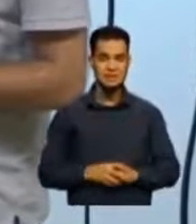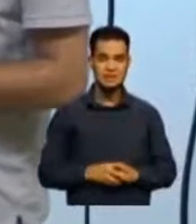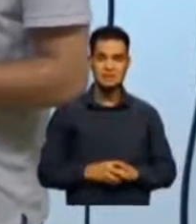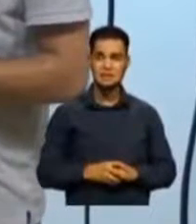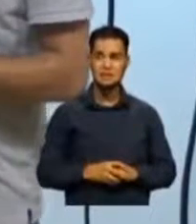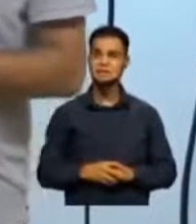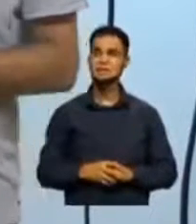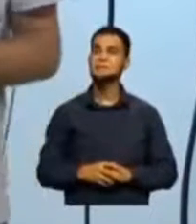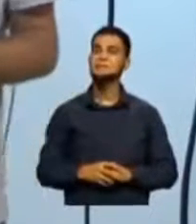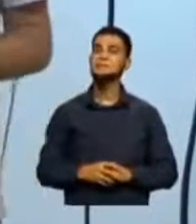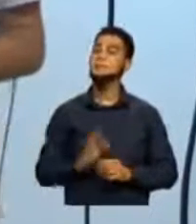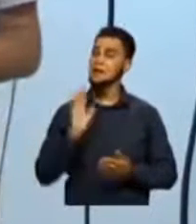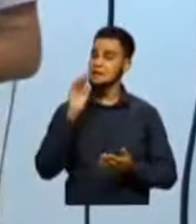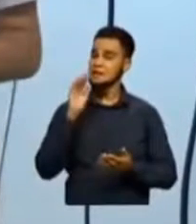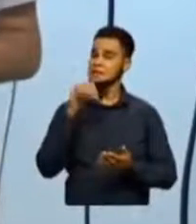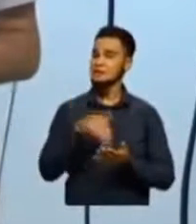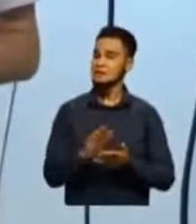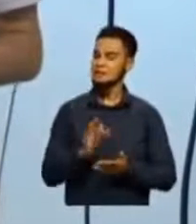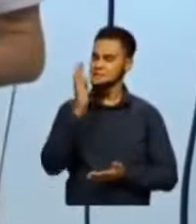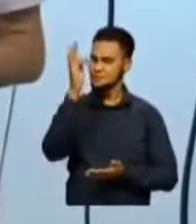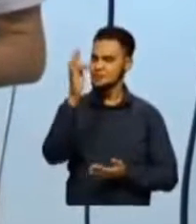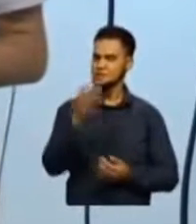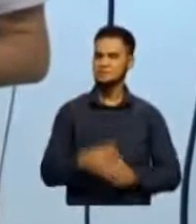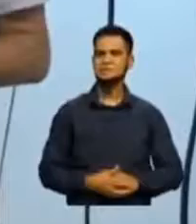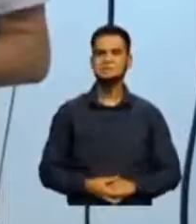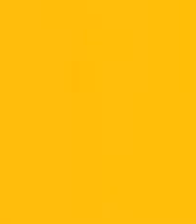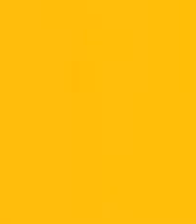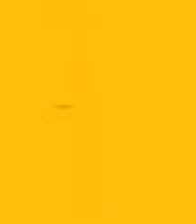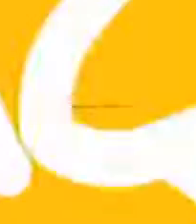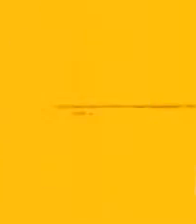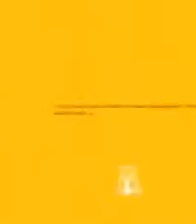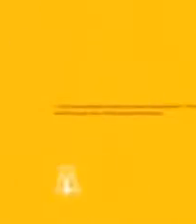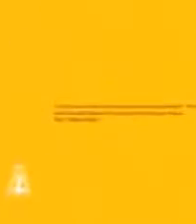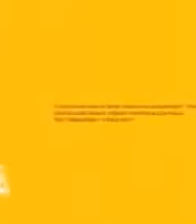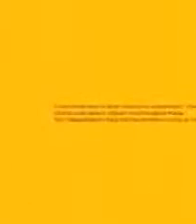E até a próxima.